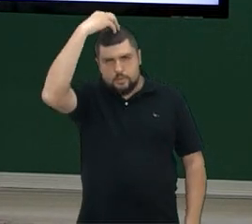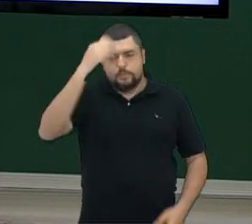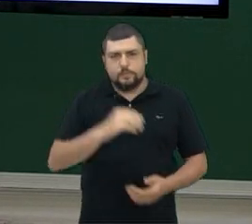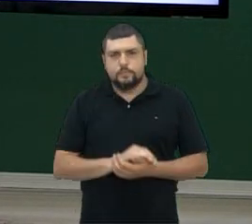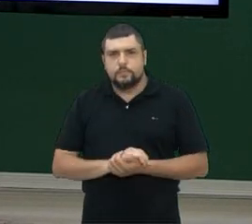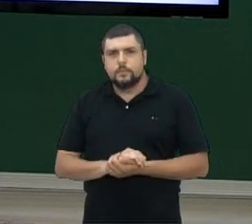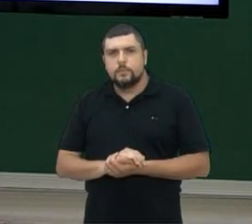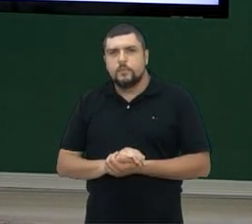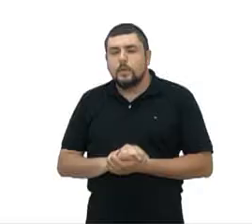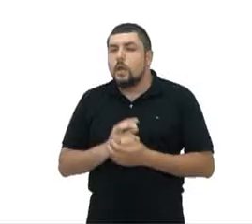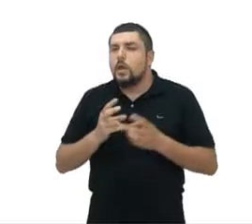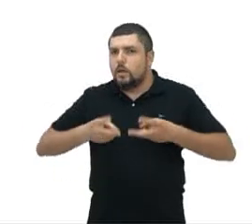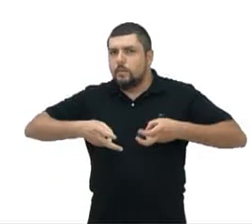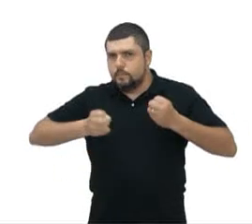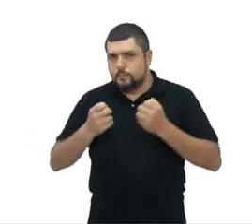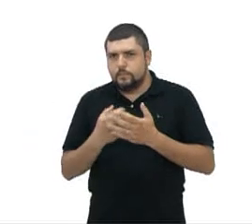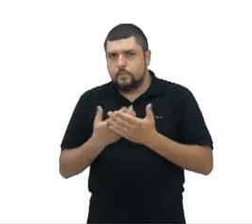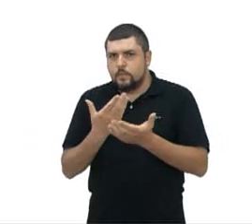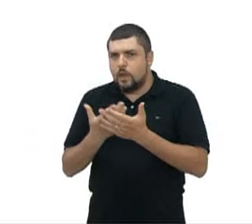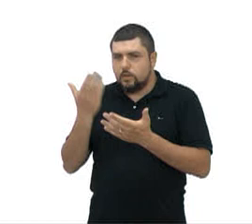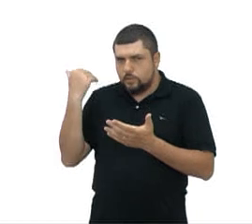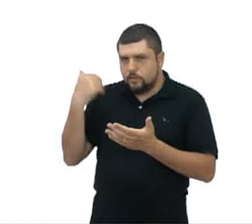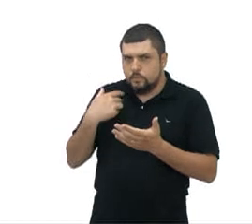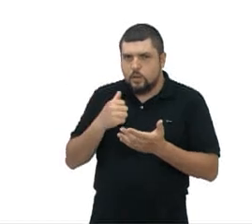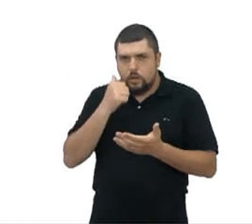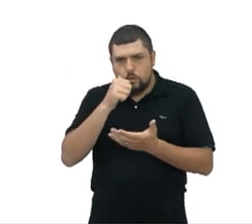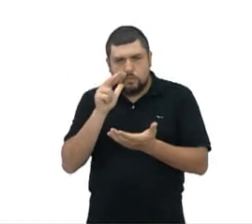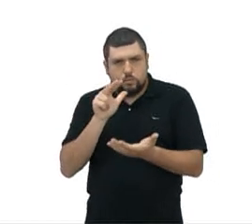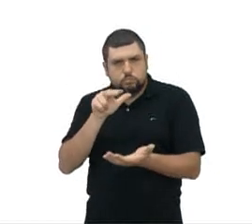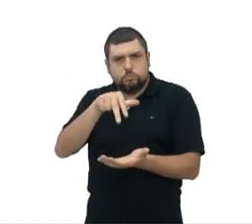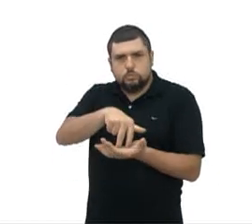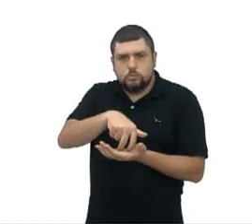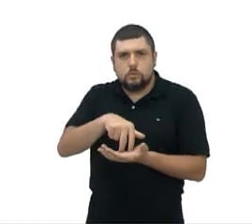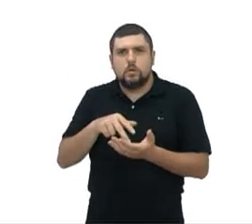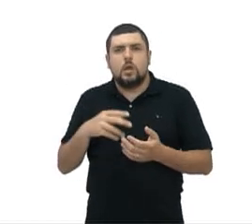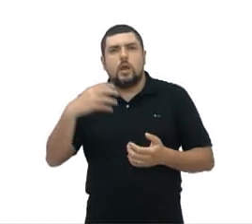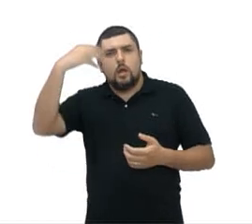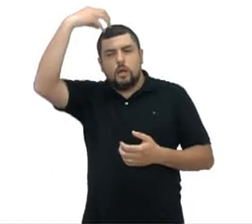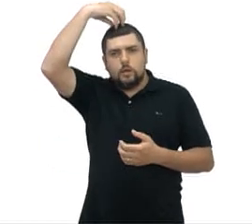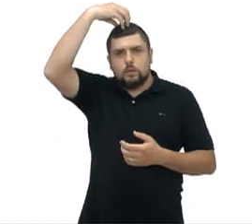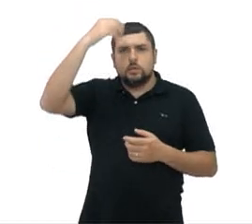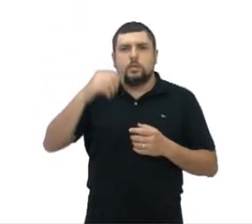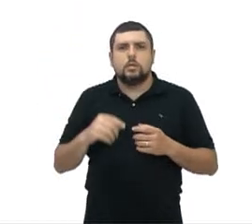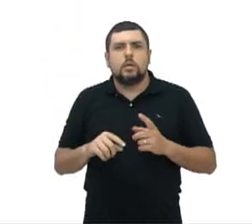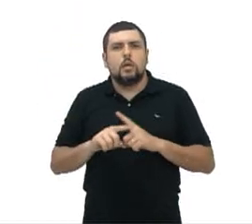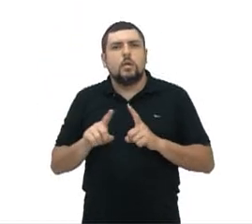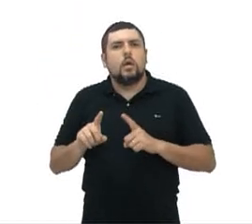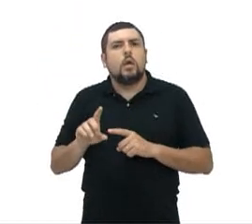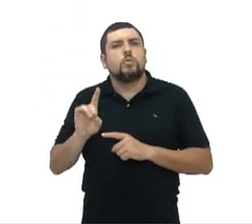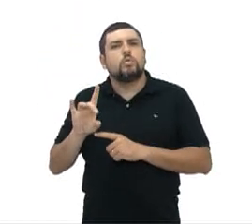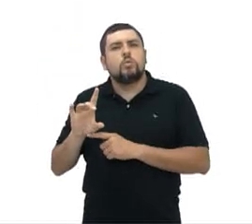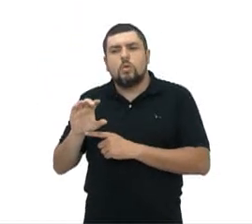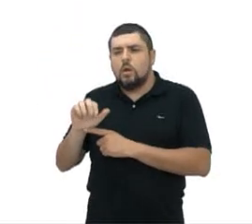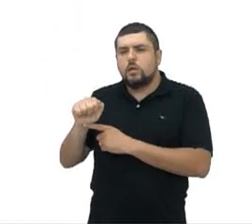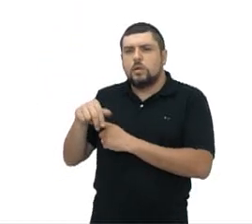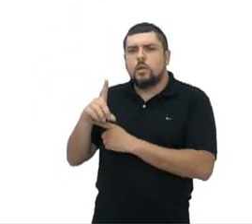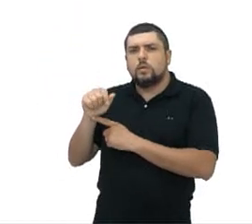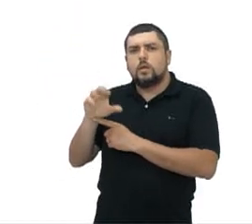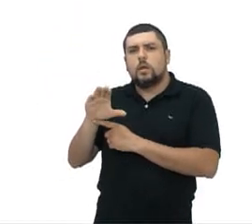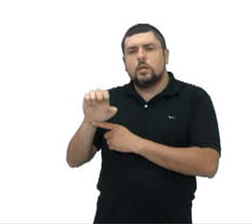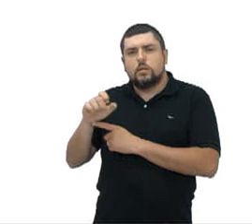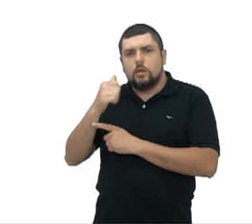aulas passadas o papel dessas mulheres, das rainhas, mas também não eram somente as Candaces. As mulheres poderiam, inclusive,